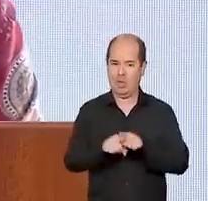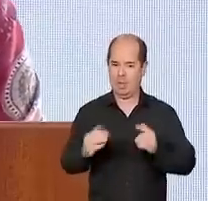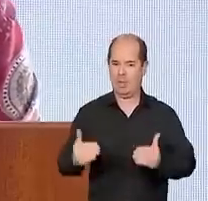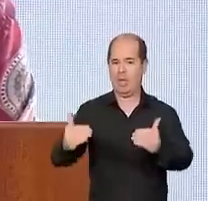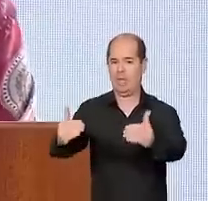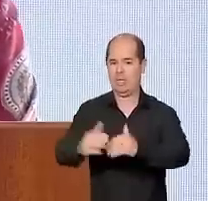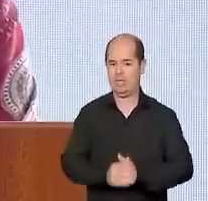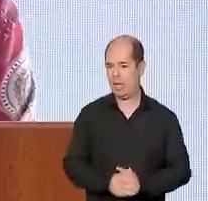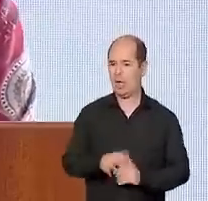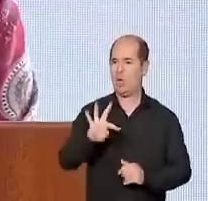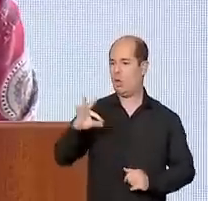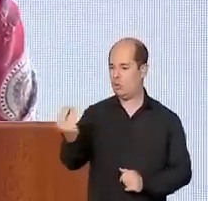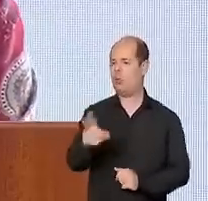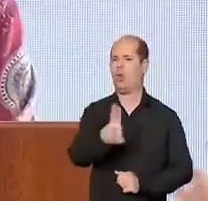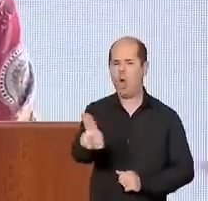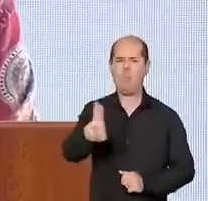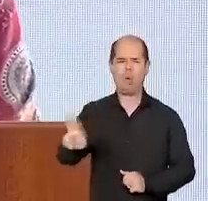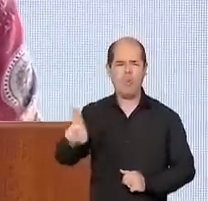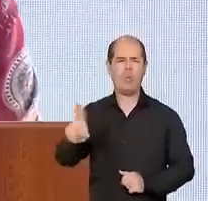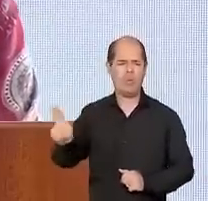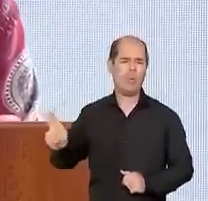referências pessoais agora, porque as farei